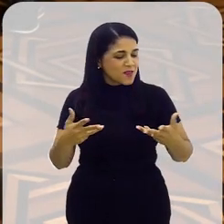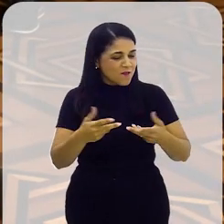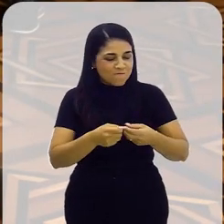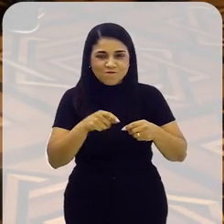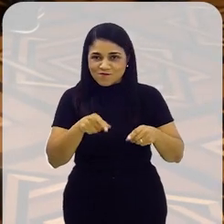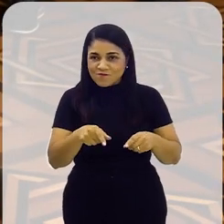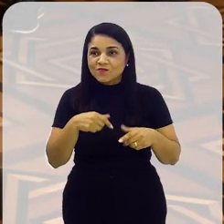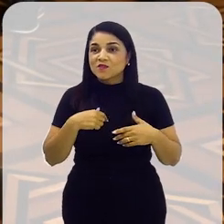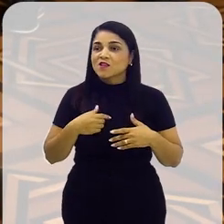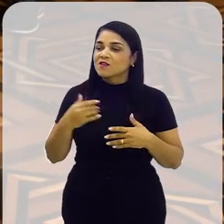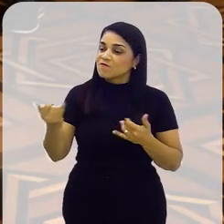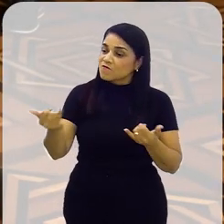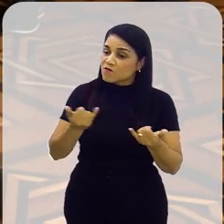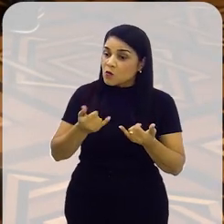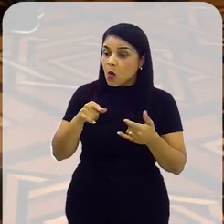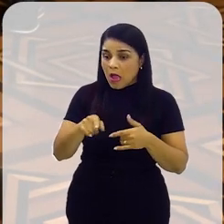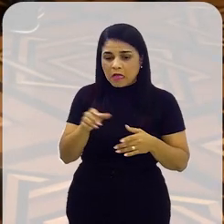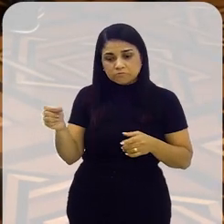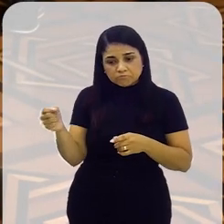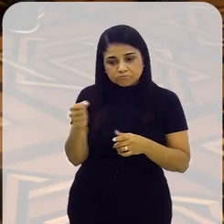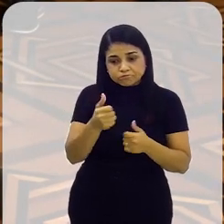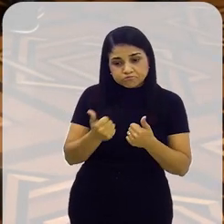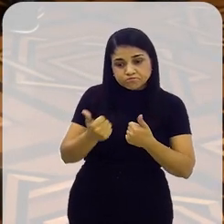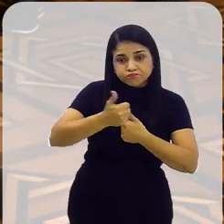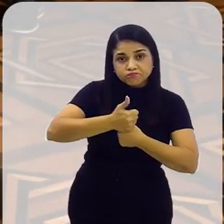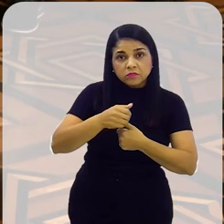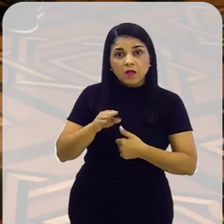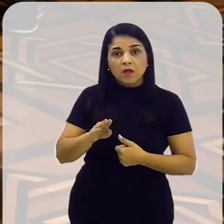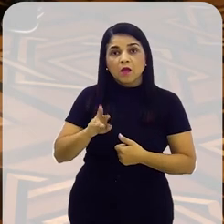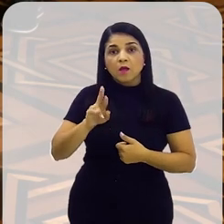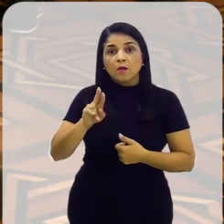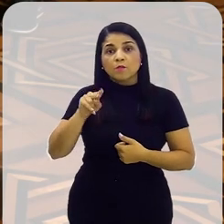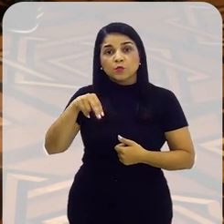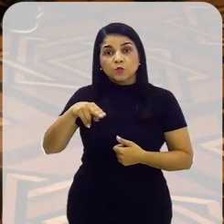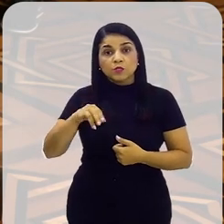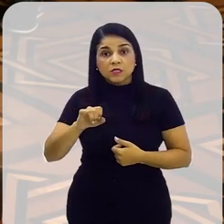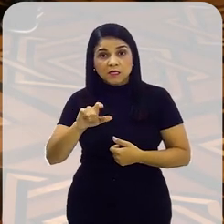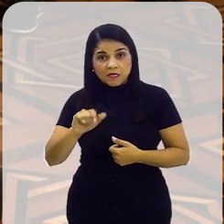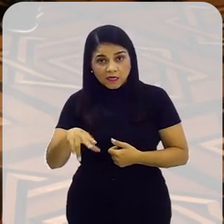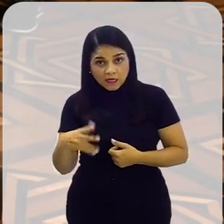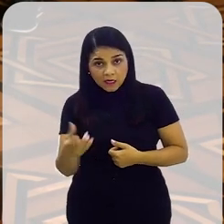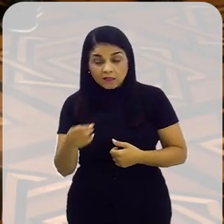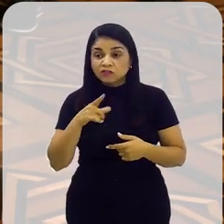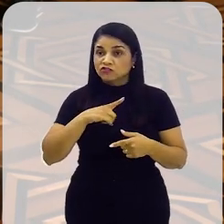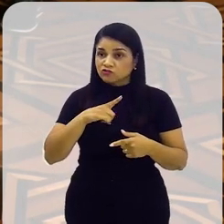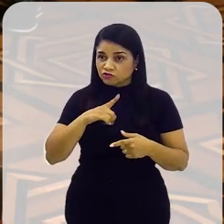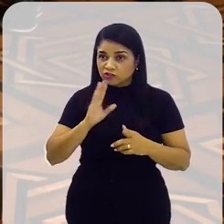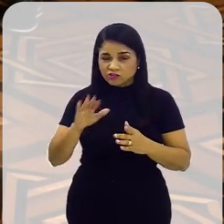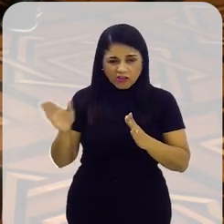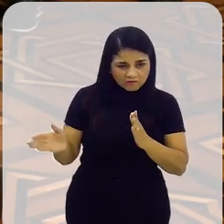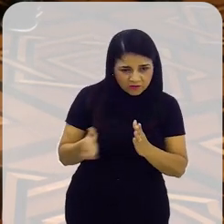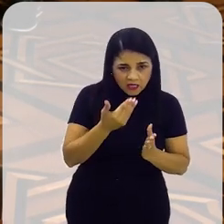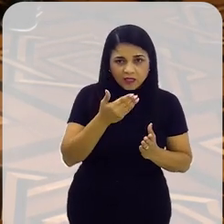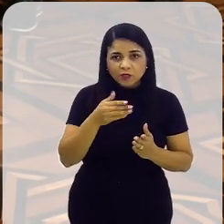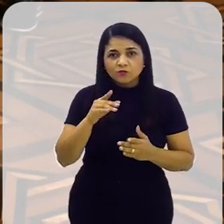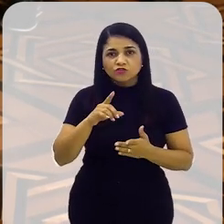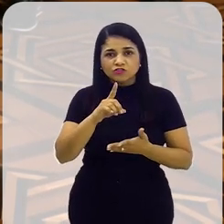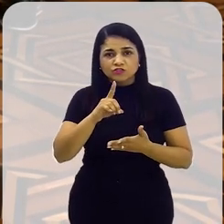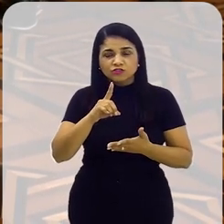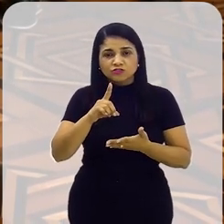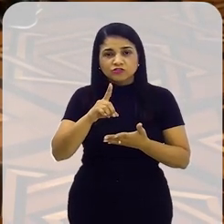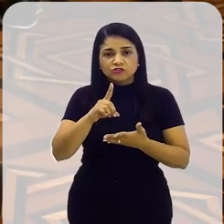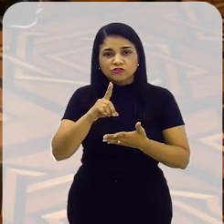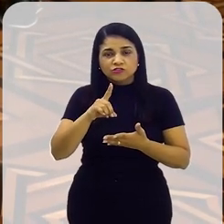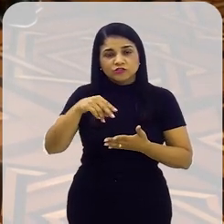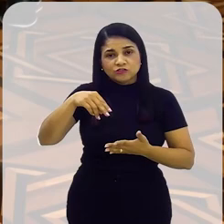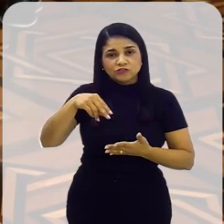brother. Ele falou assim: por que a gente na não põe a Bruninha? Até o Denis DJ ainda estava lá na Furacão 2000. Eu acho que não, já acho tinha saído que ele já nessa tinha época? Saído. Eu acho que ele tinha acabado